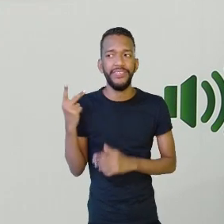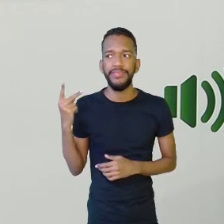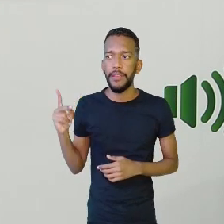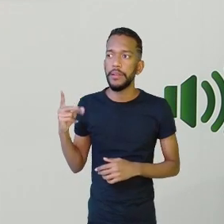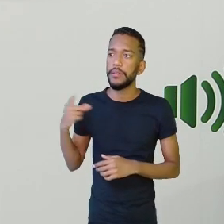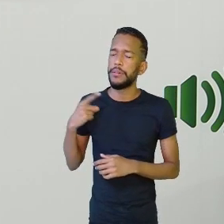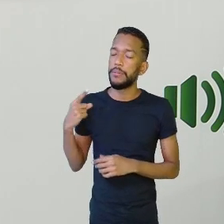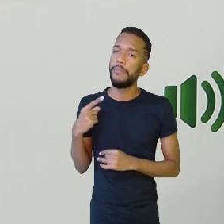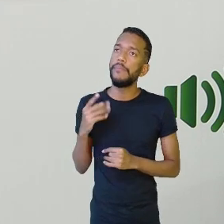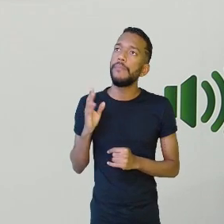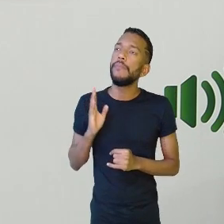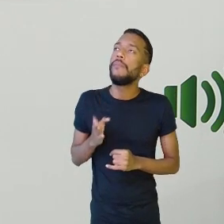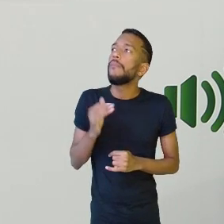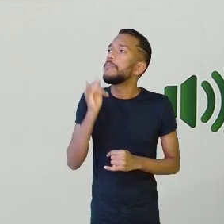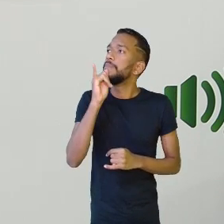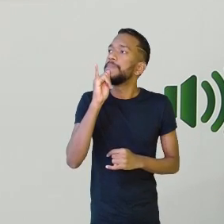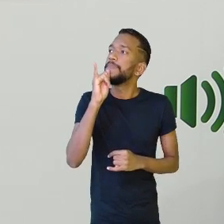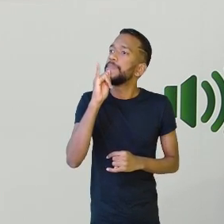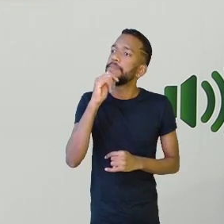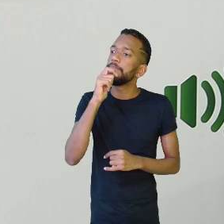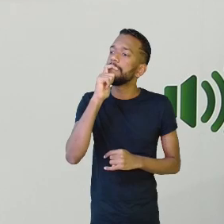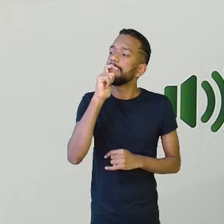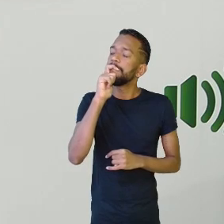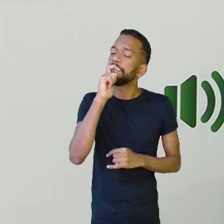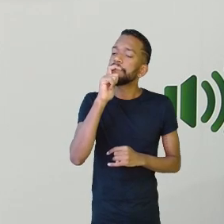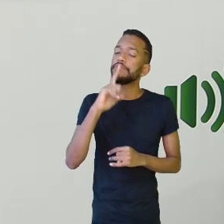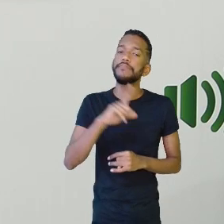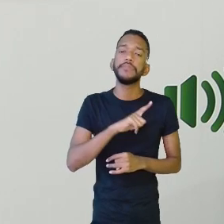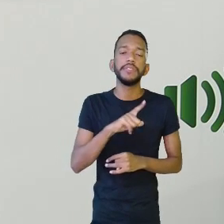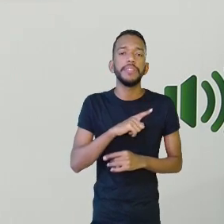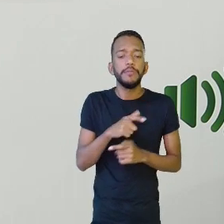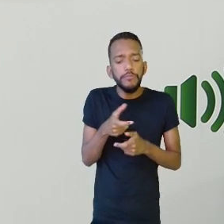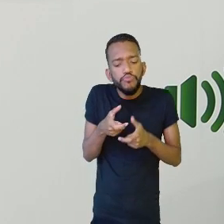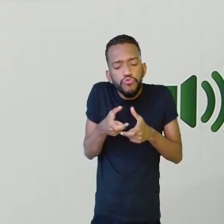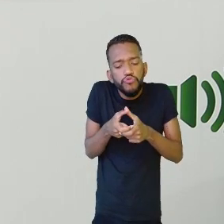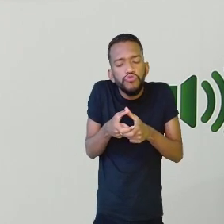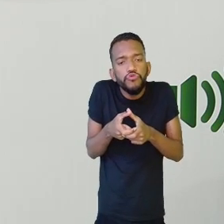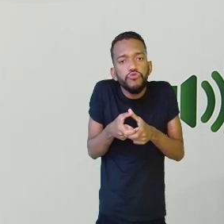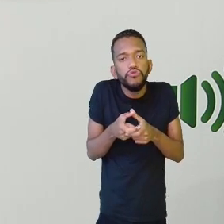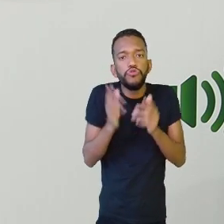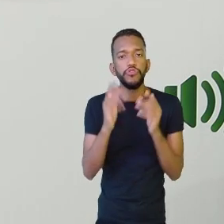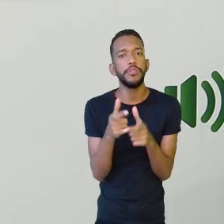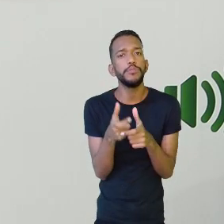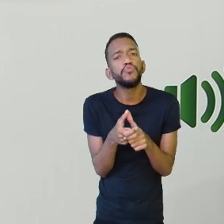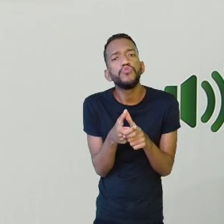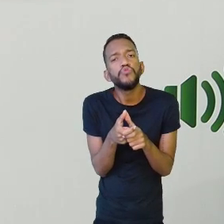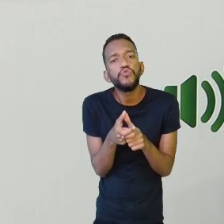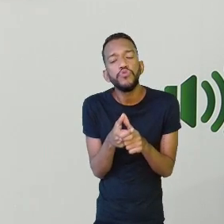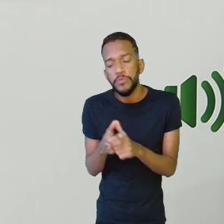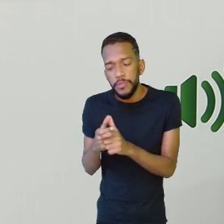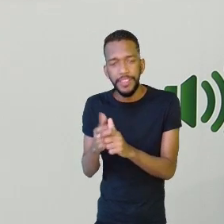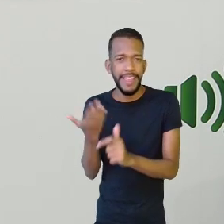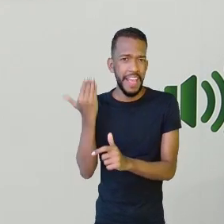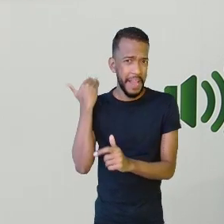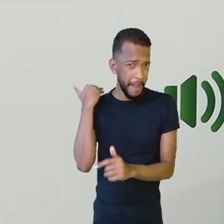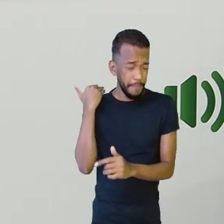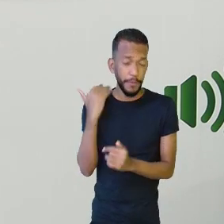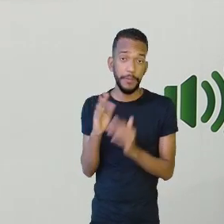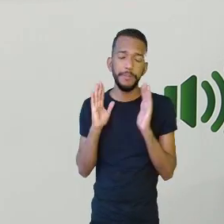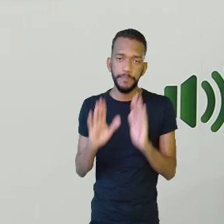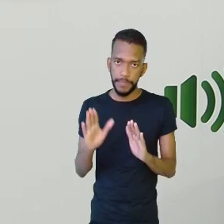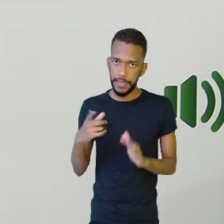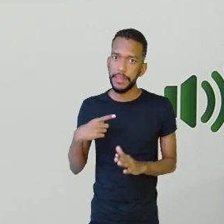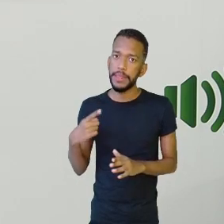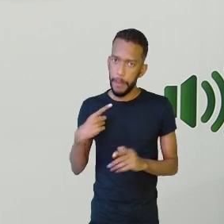sua, vamos dizer, da sua pequenez, né? Recife era muito pequenininha naquela época, mas tinha